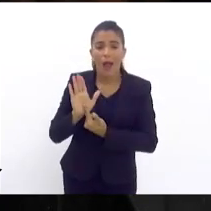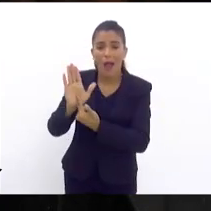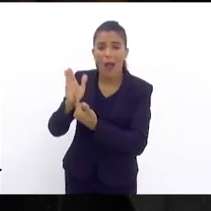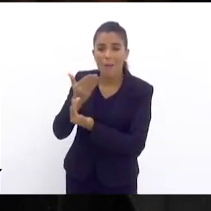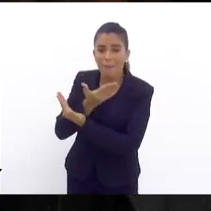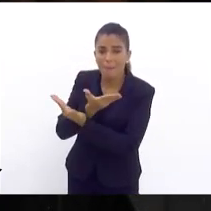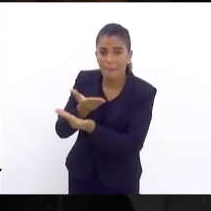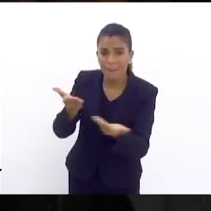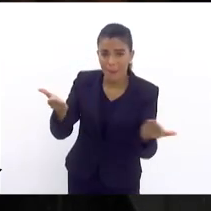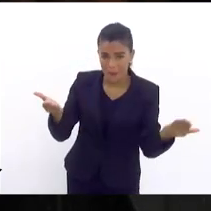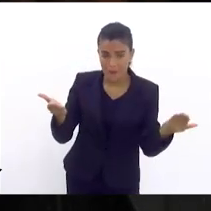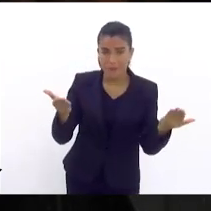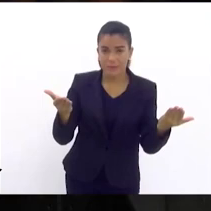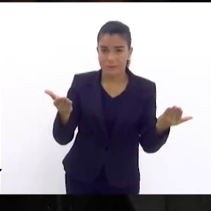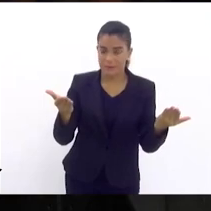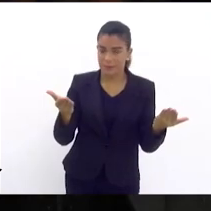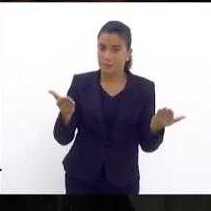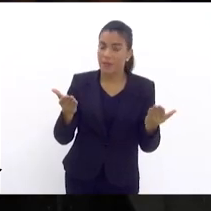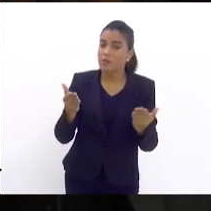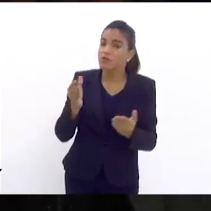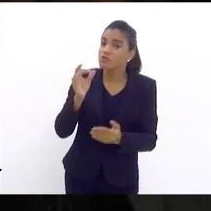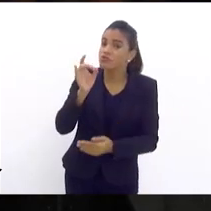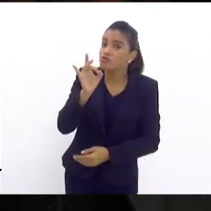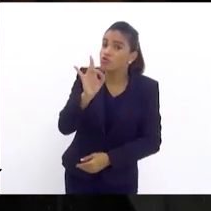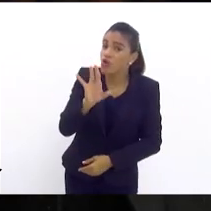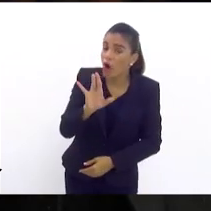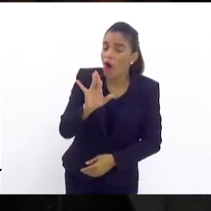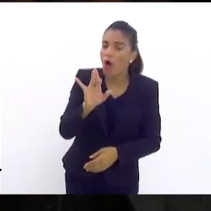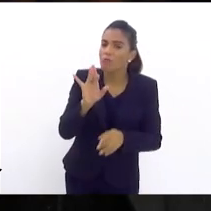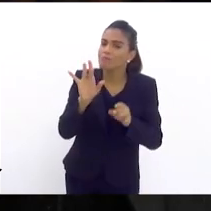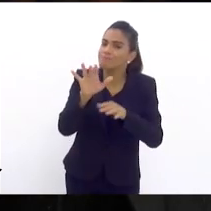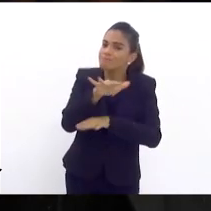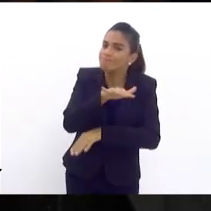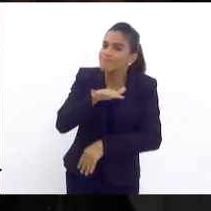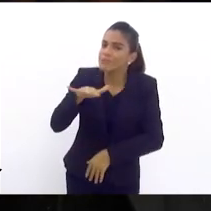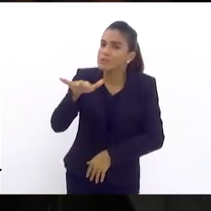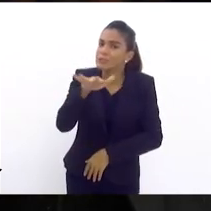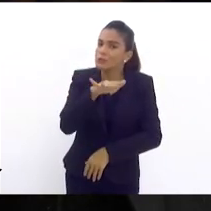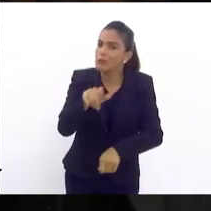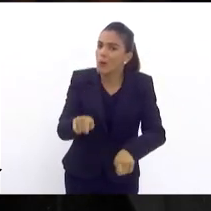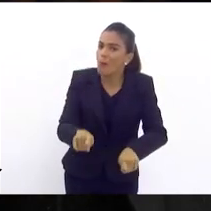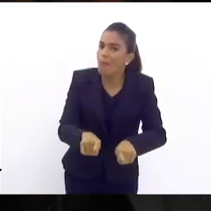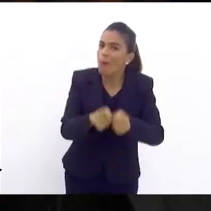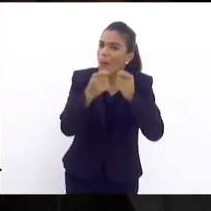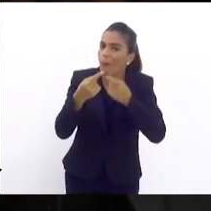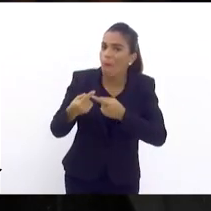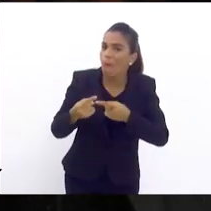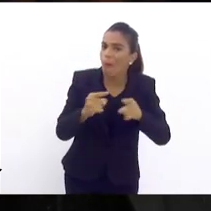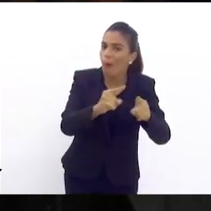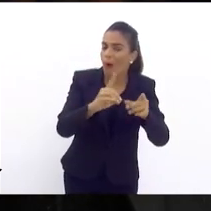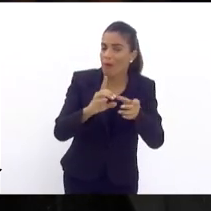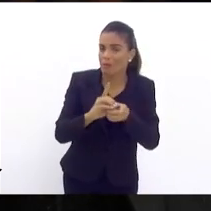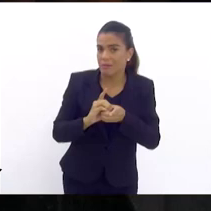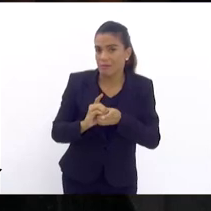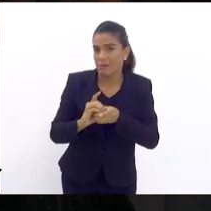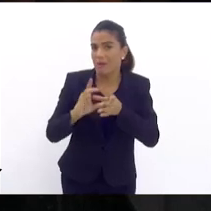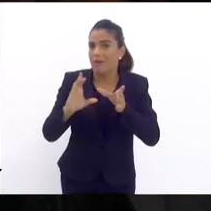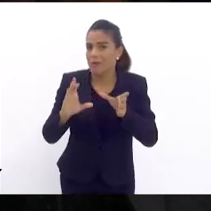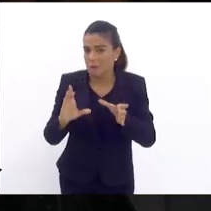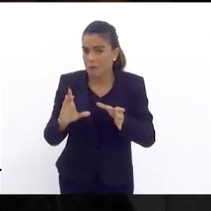A não ser que esteja agredindo a democracia ou queira fazer